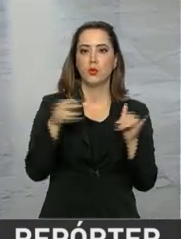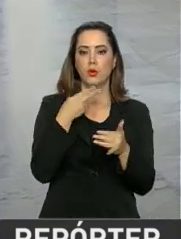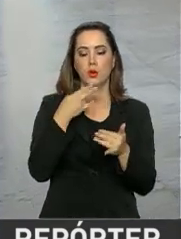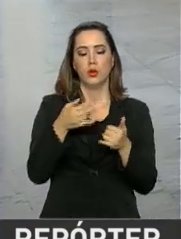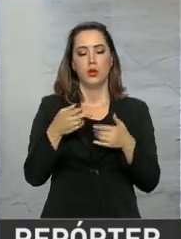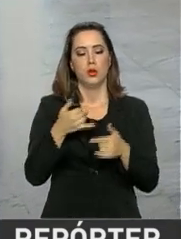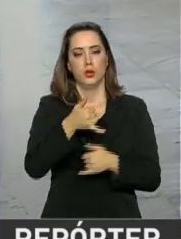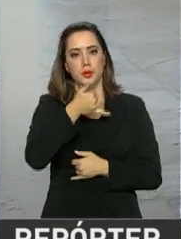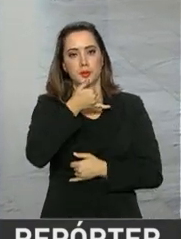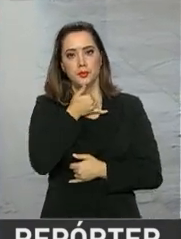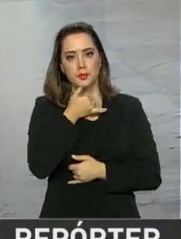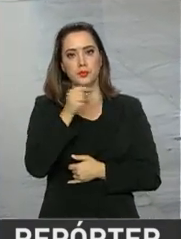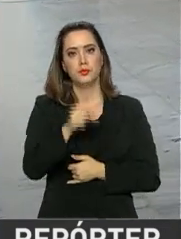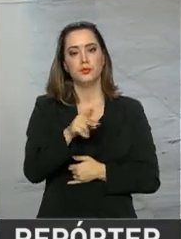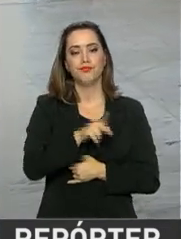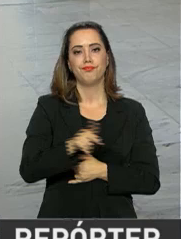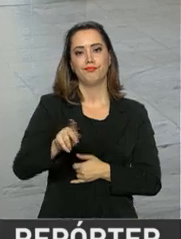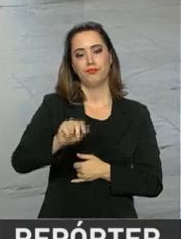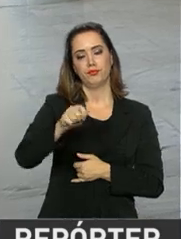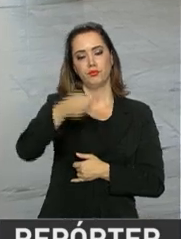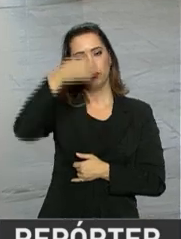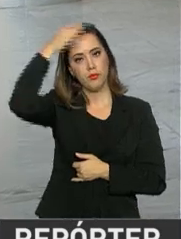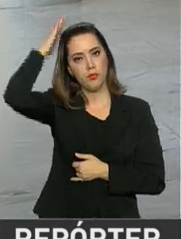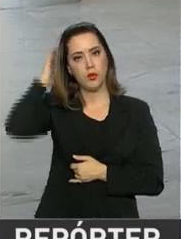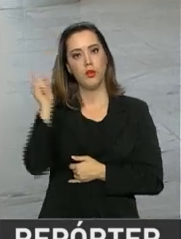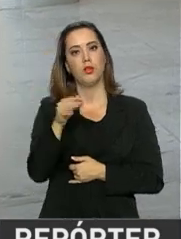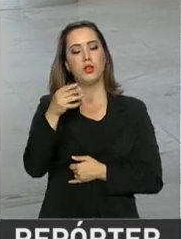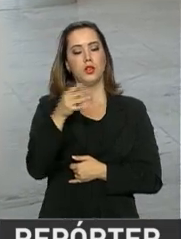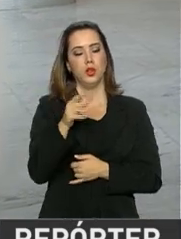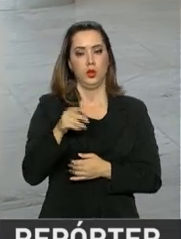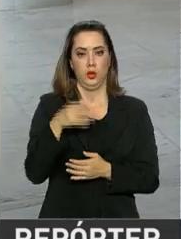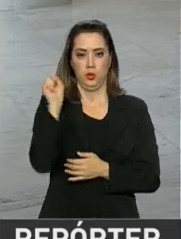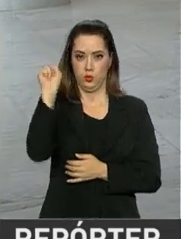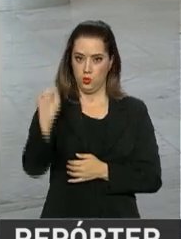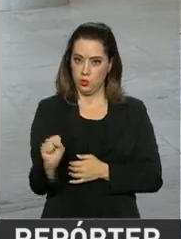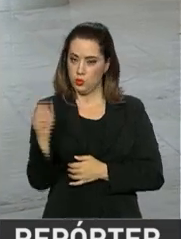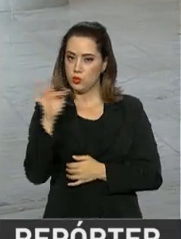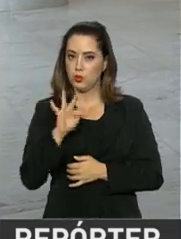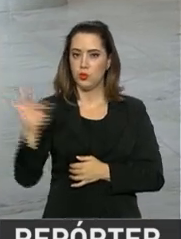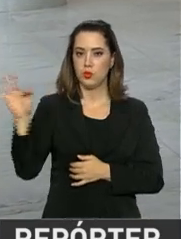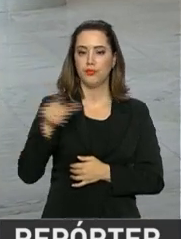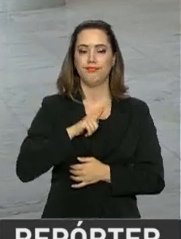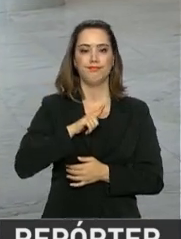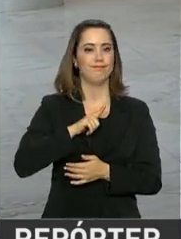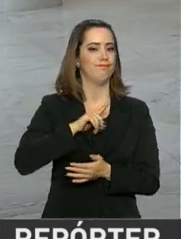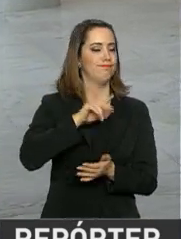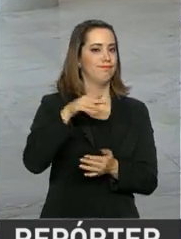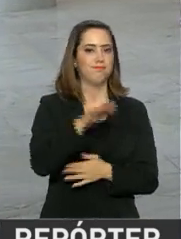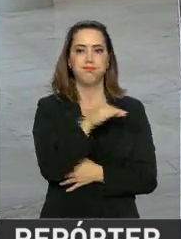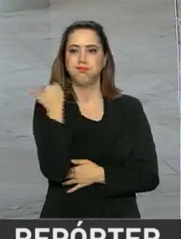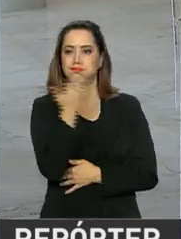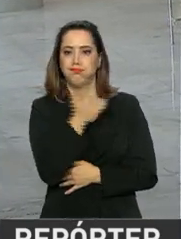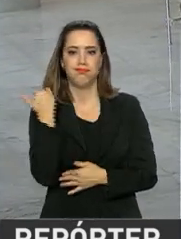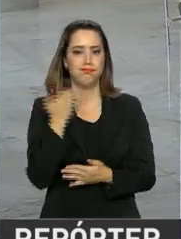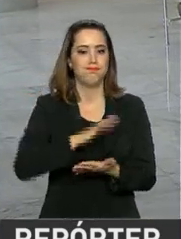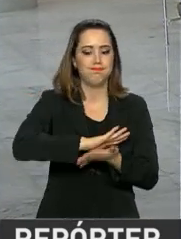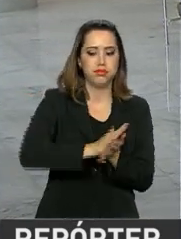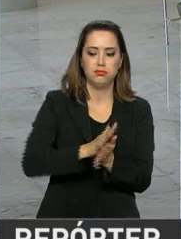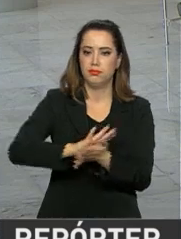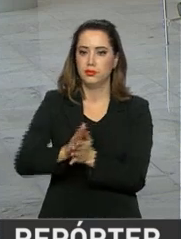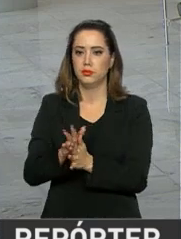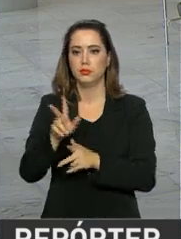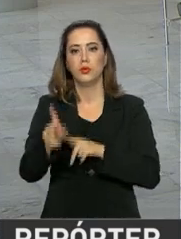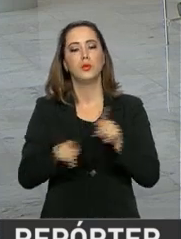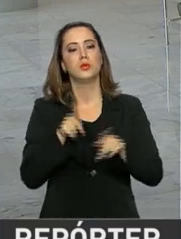atentado no sul da França que deixou dezenas de mortos. Na nota, o presidente disse que o povo francês foi vítima da mais